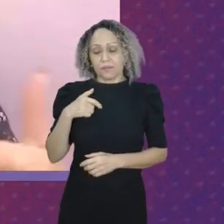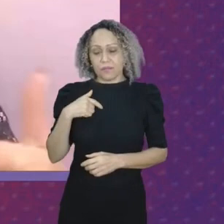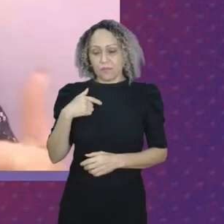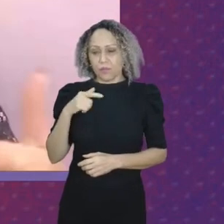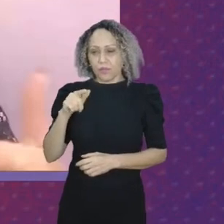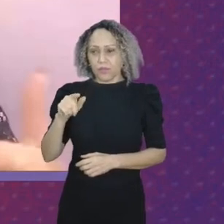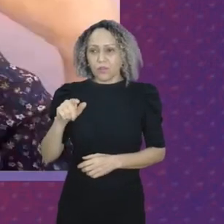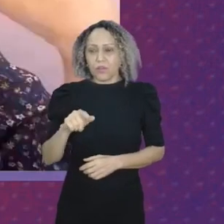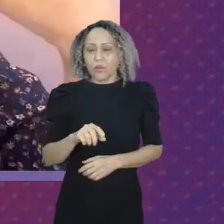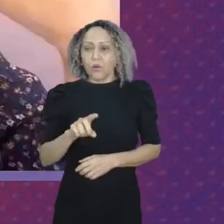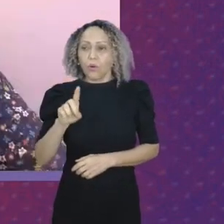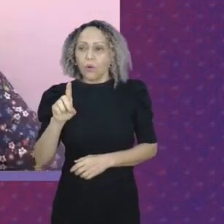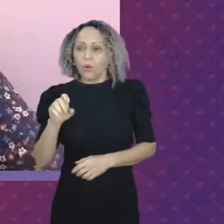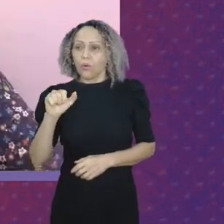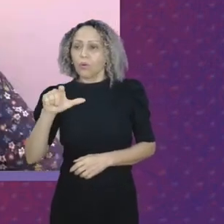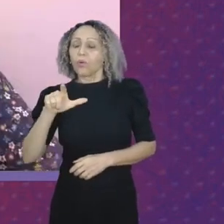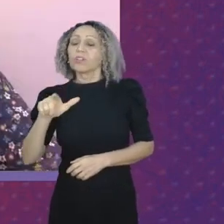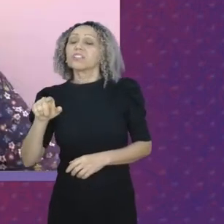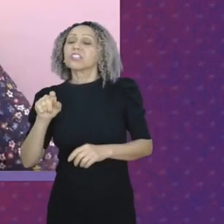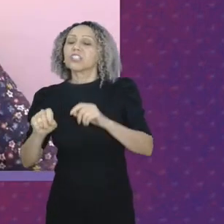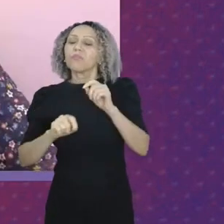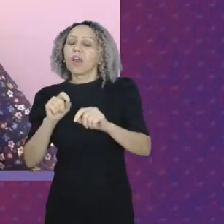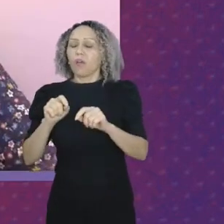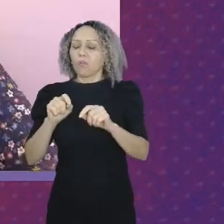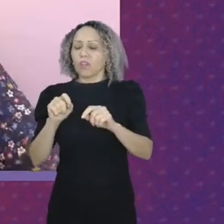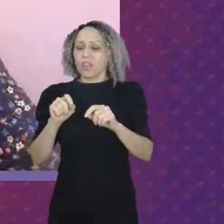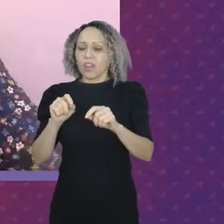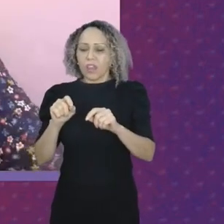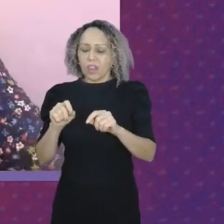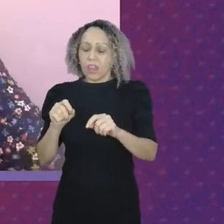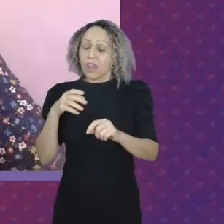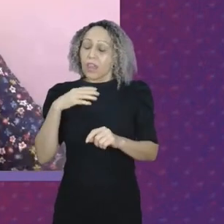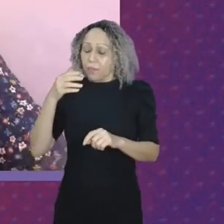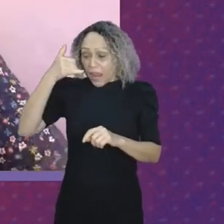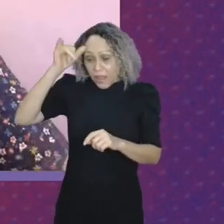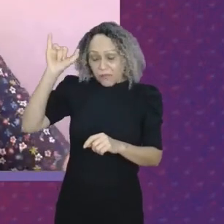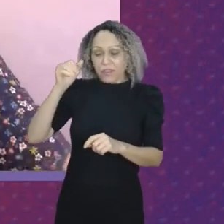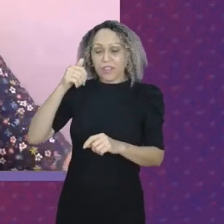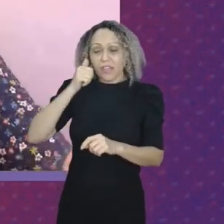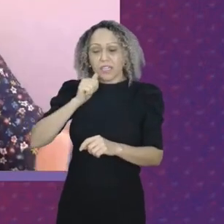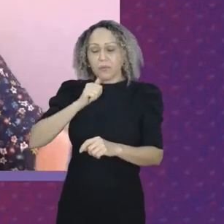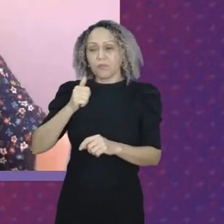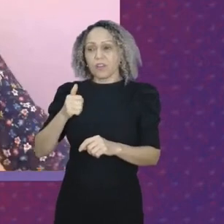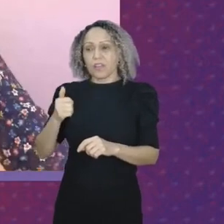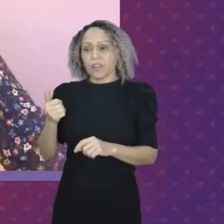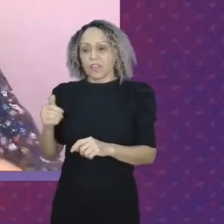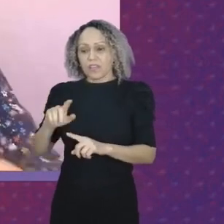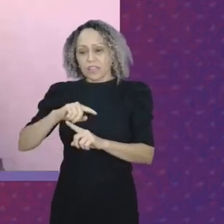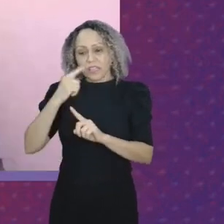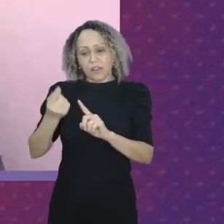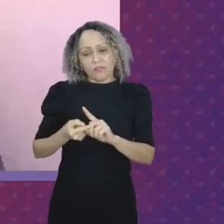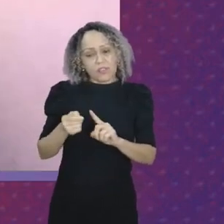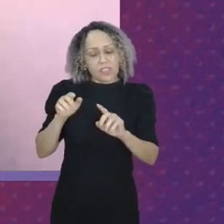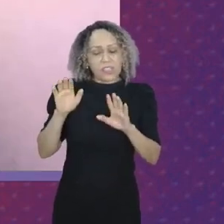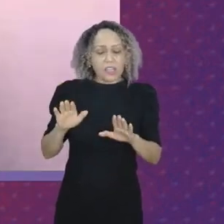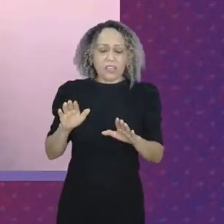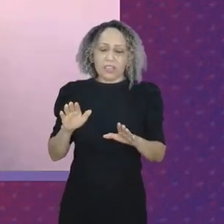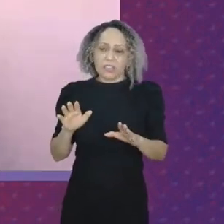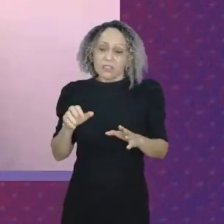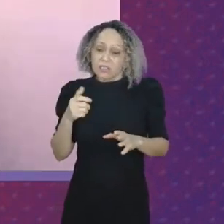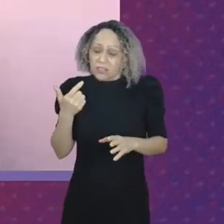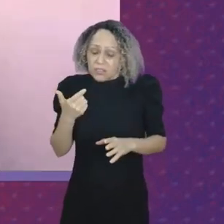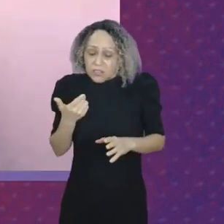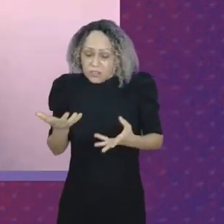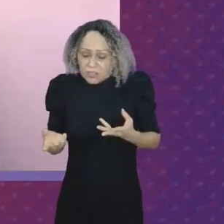mas o marido tem controle pelo próprio corpo, pelo corpo dela, no caso, né? E aí você não garante uma política de